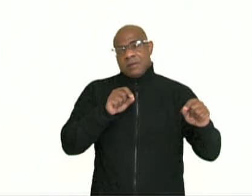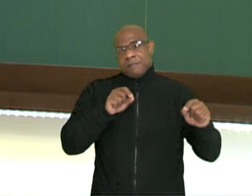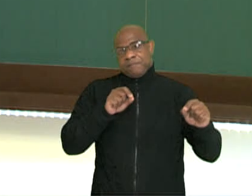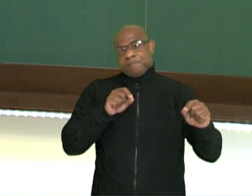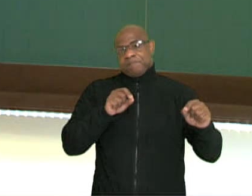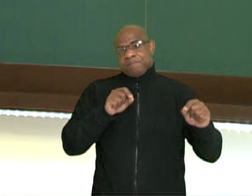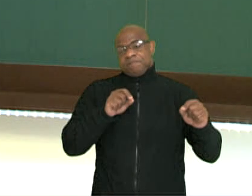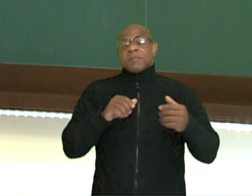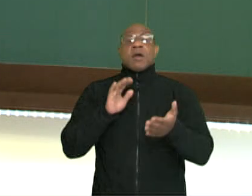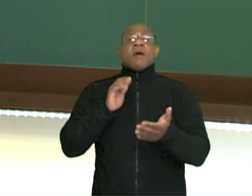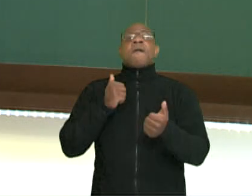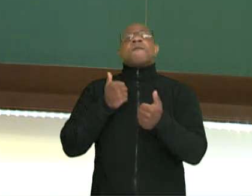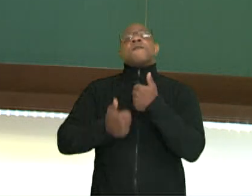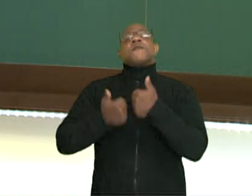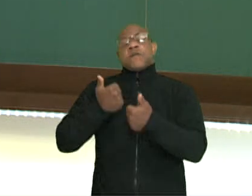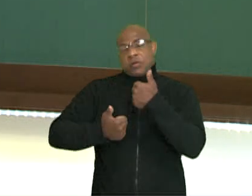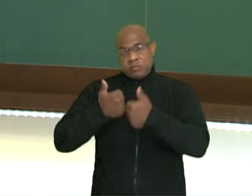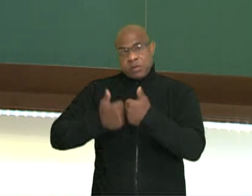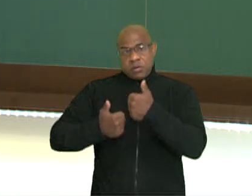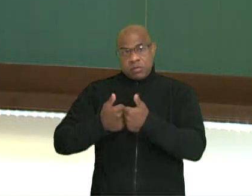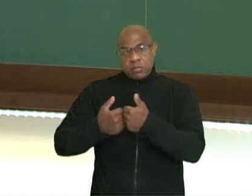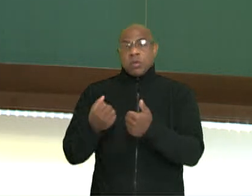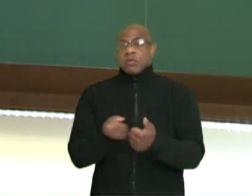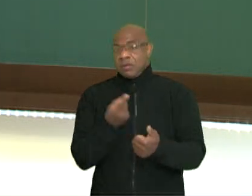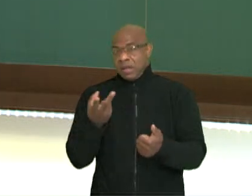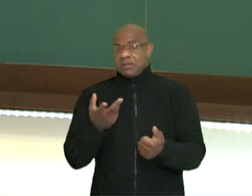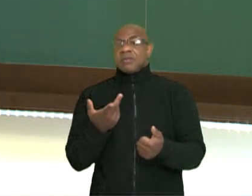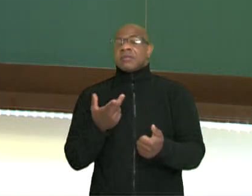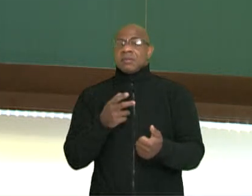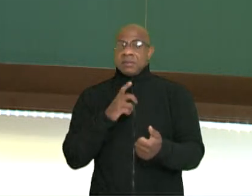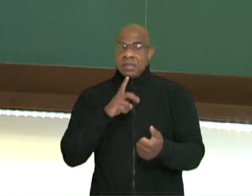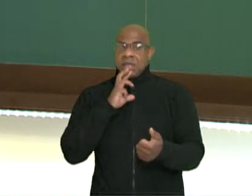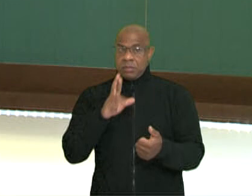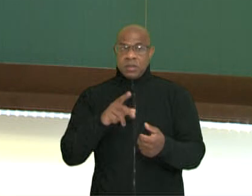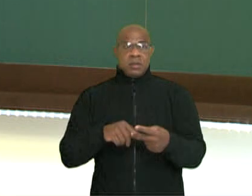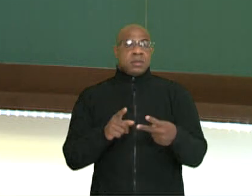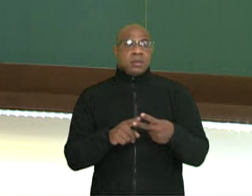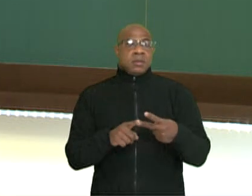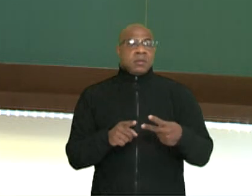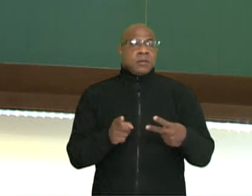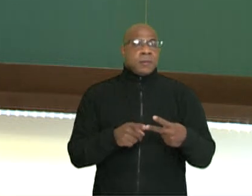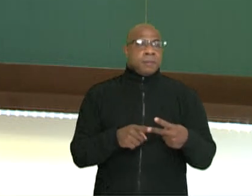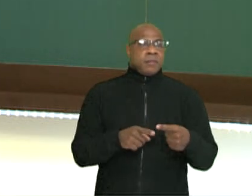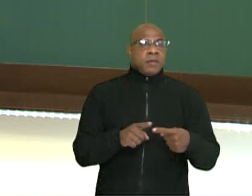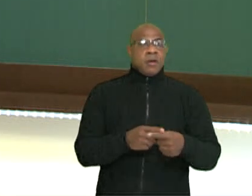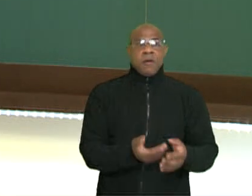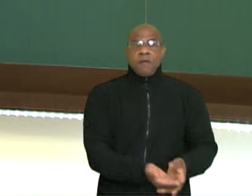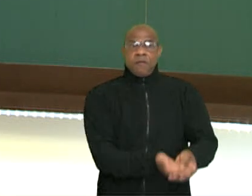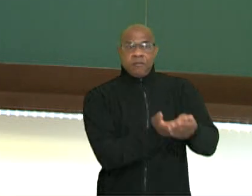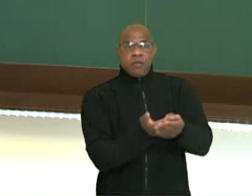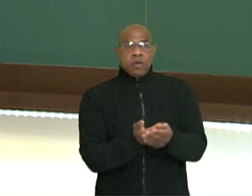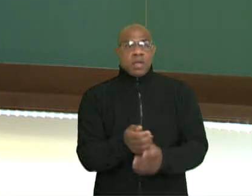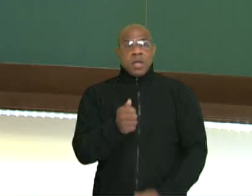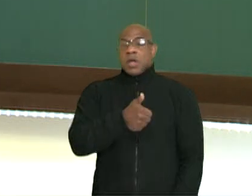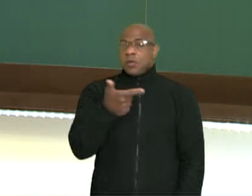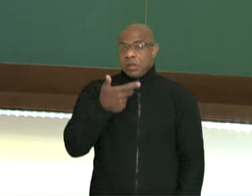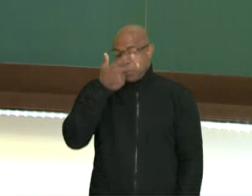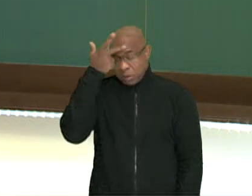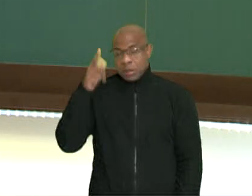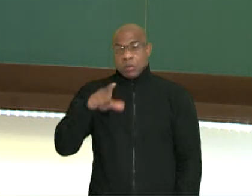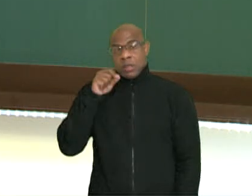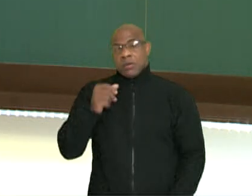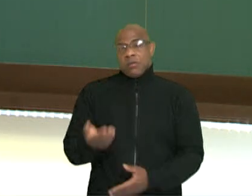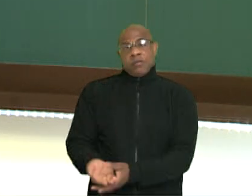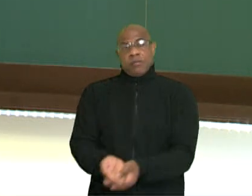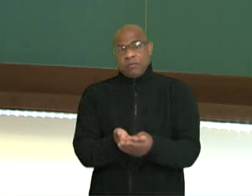de vezes que apareceu essa resposta. Aí, vôlei. 12 pessoas responderam que preferem vôlei.